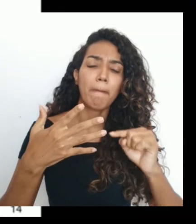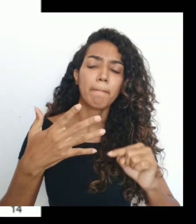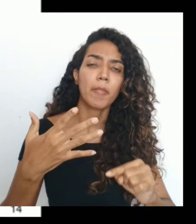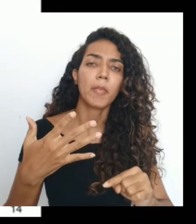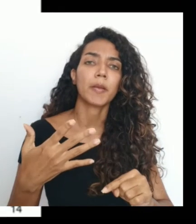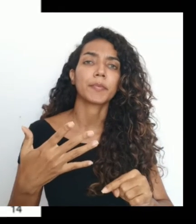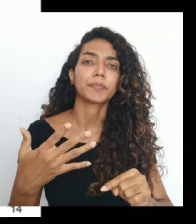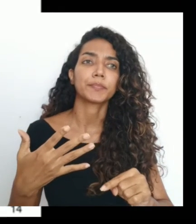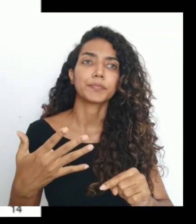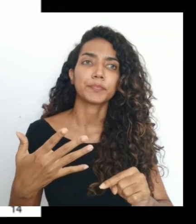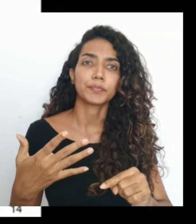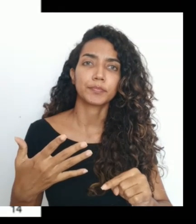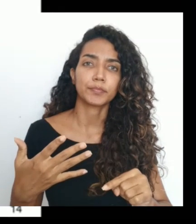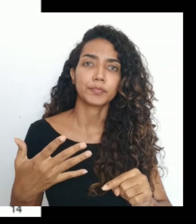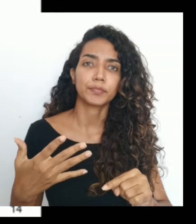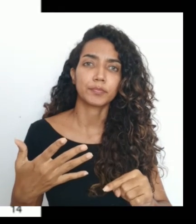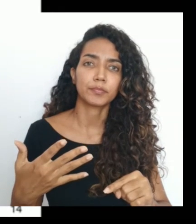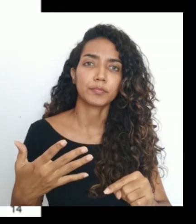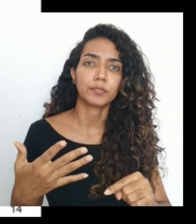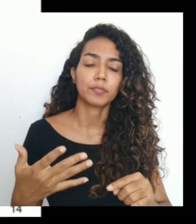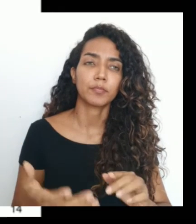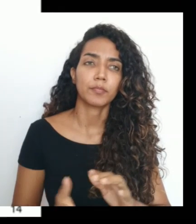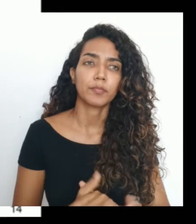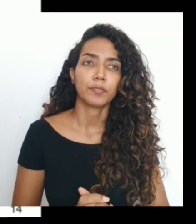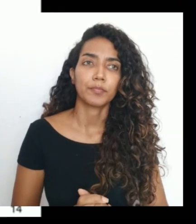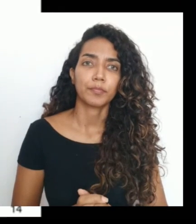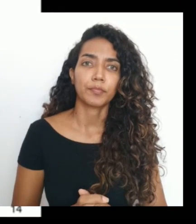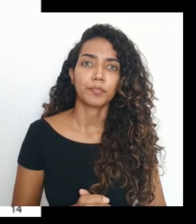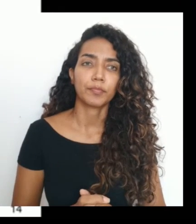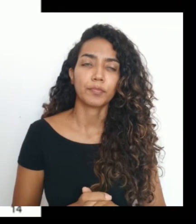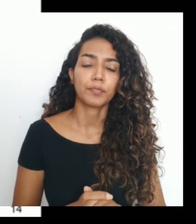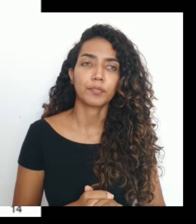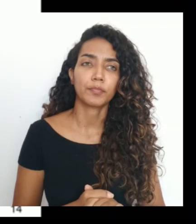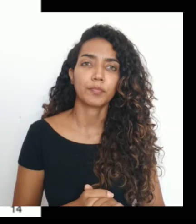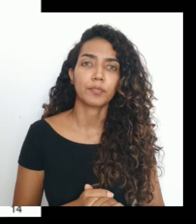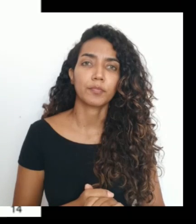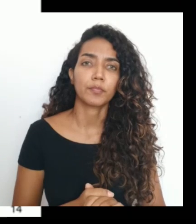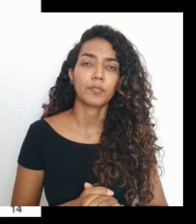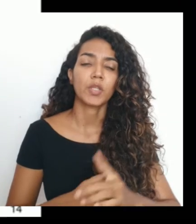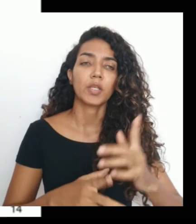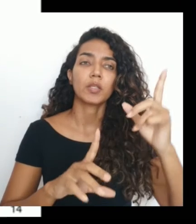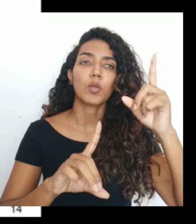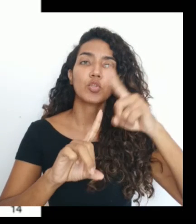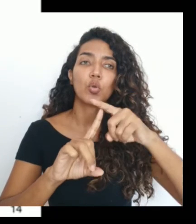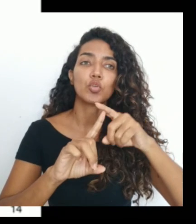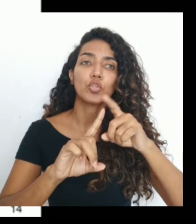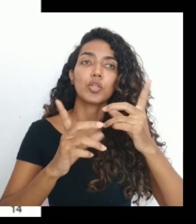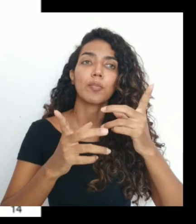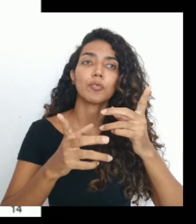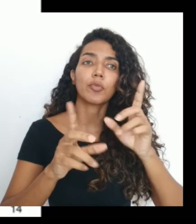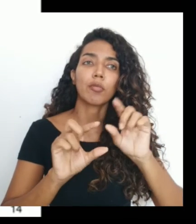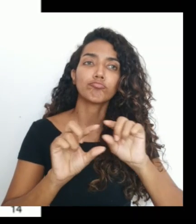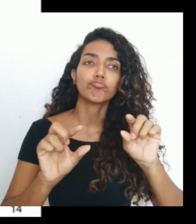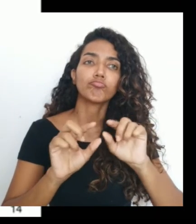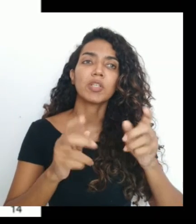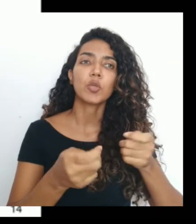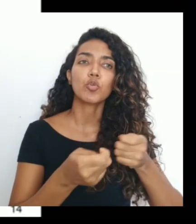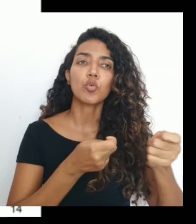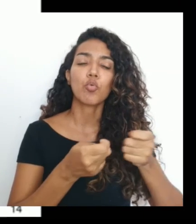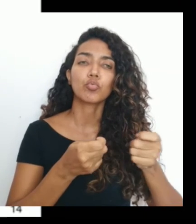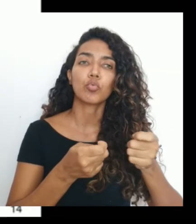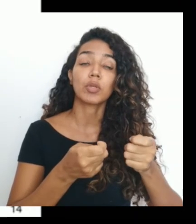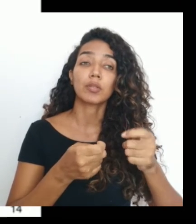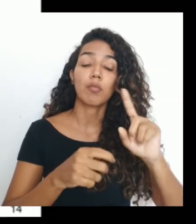do while, for, while e do while, certo? São os tipos de expressões de controle. A gente não vai falar tantos detalhes justamente porque vocês já